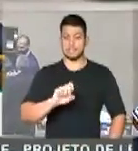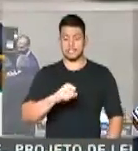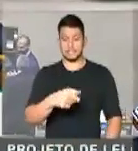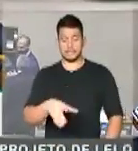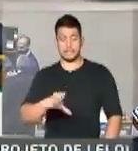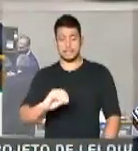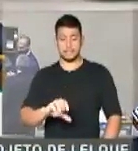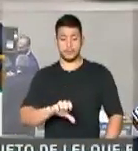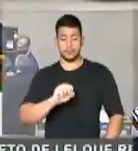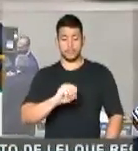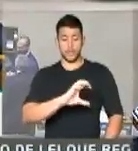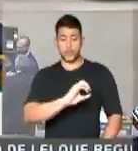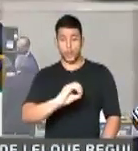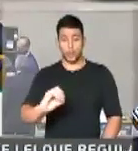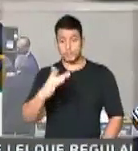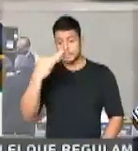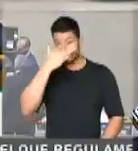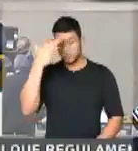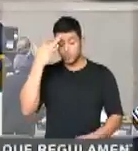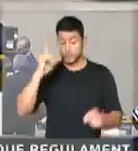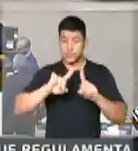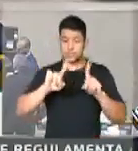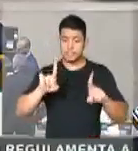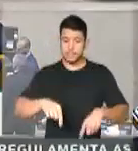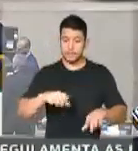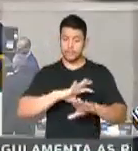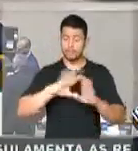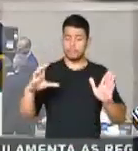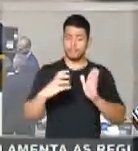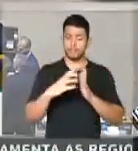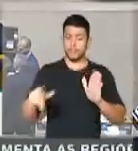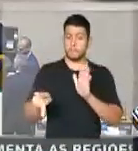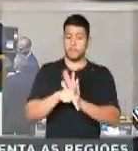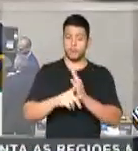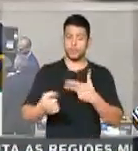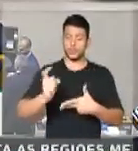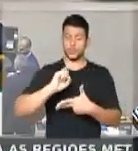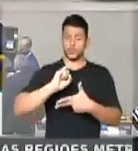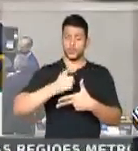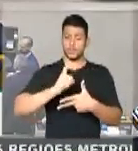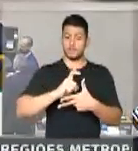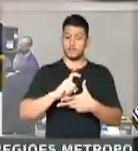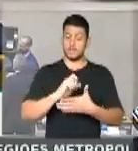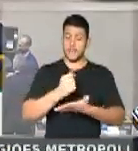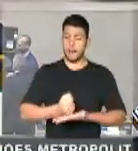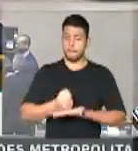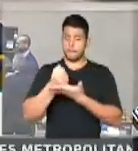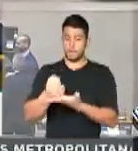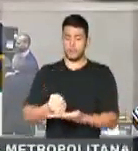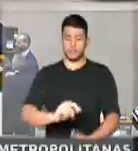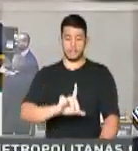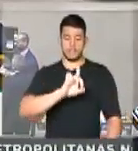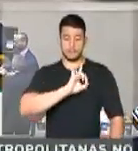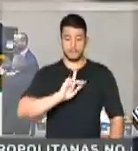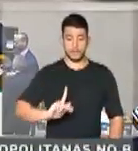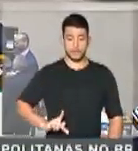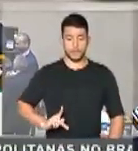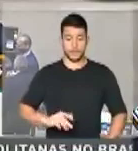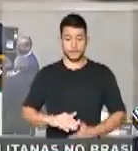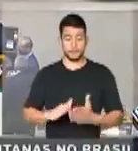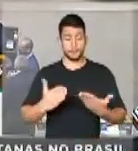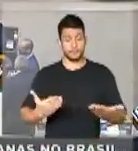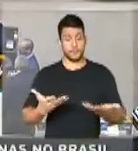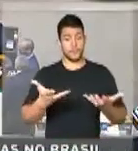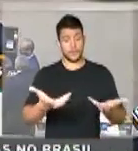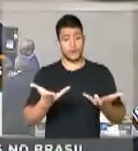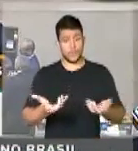800 servidores públicos requisitados da administração pública em apoio à Defensoria Pública da União. E